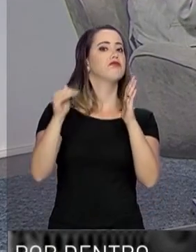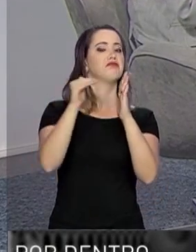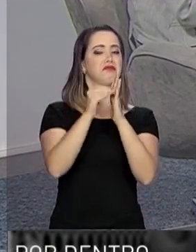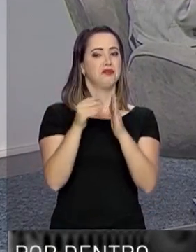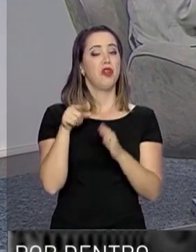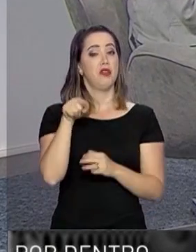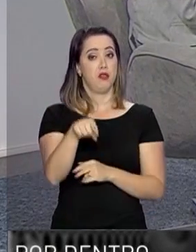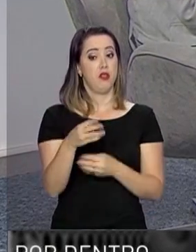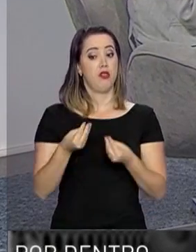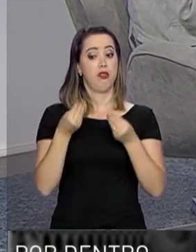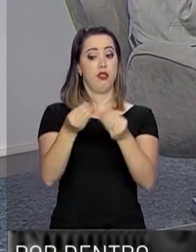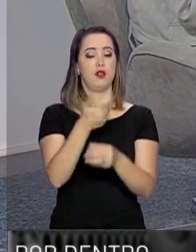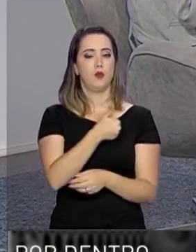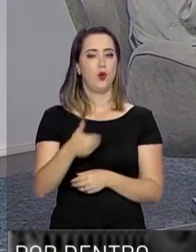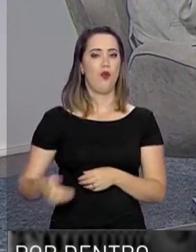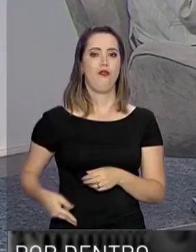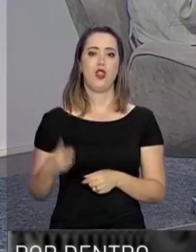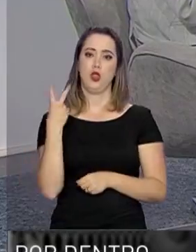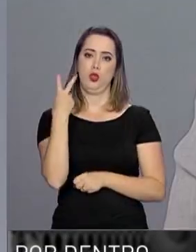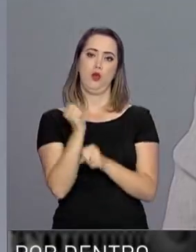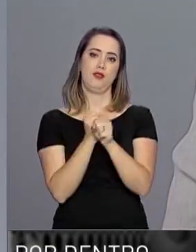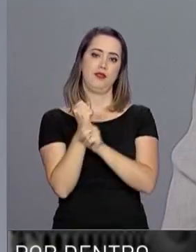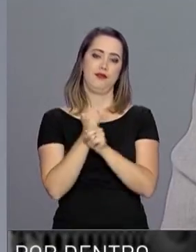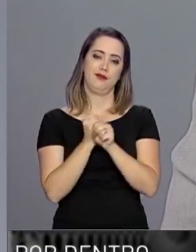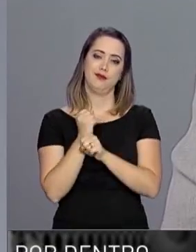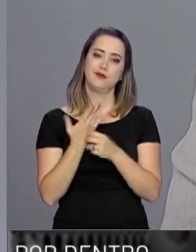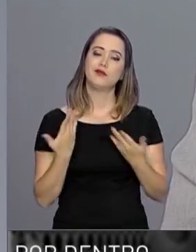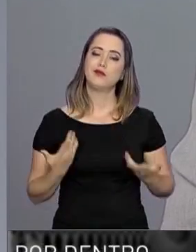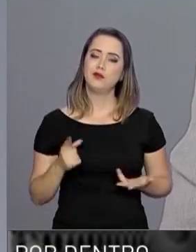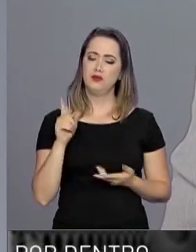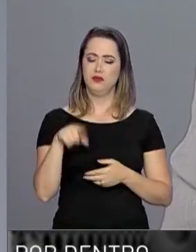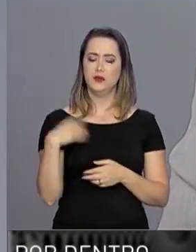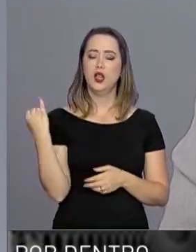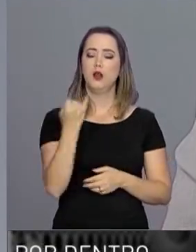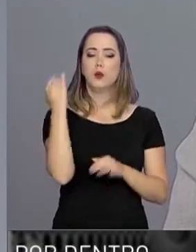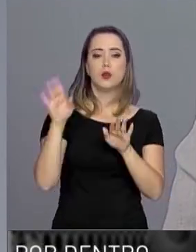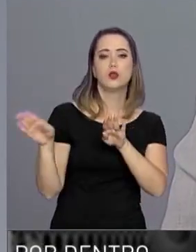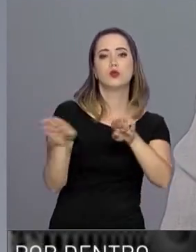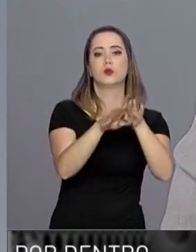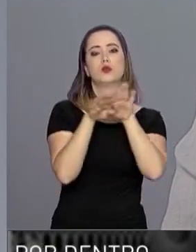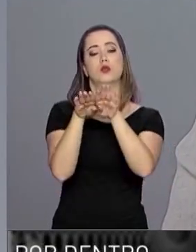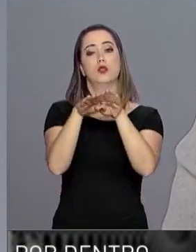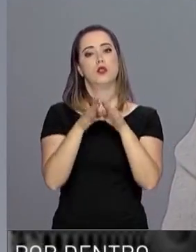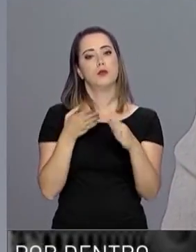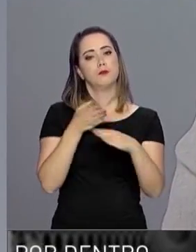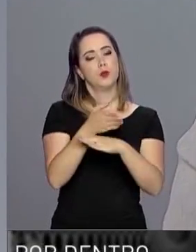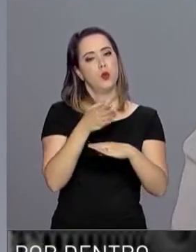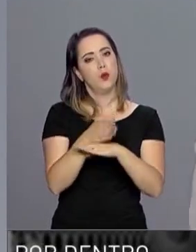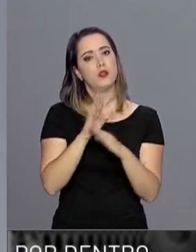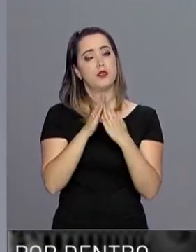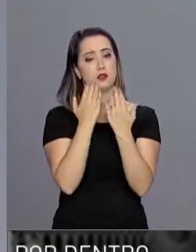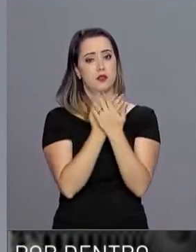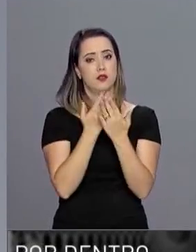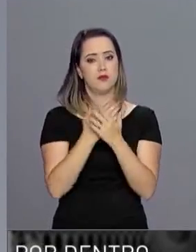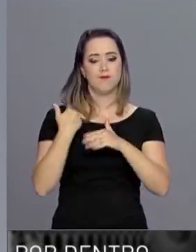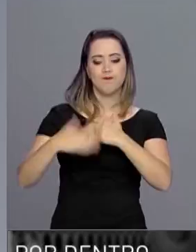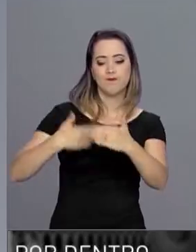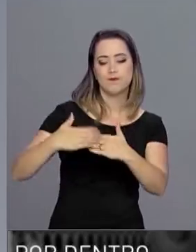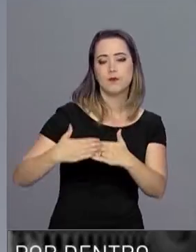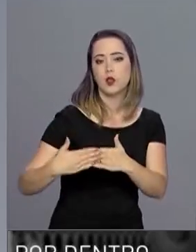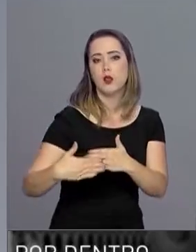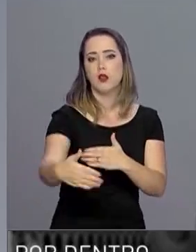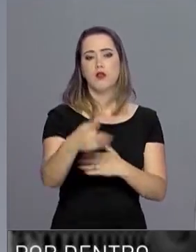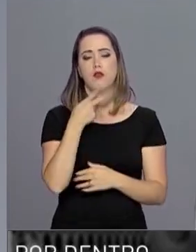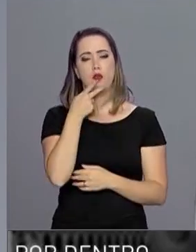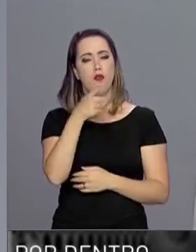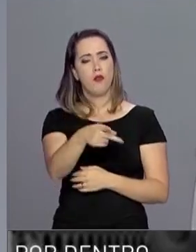pelo governo em menos de 2 anos. Então, isso é importante para a democratização, o acesso à escola e a permanência, quando